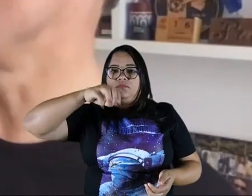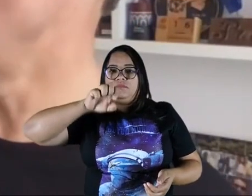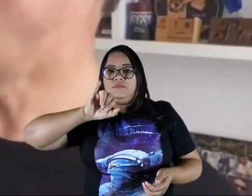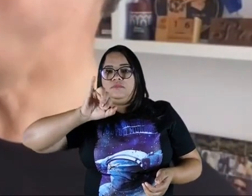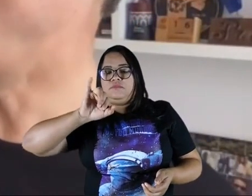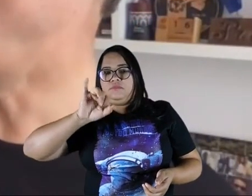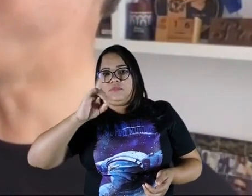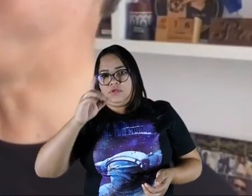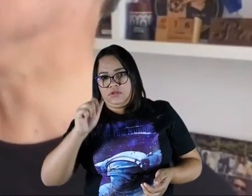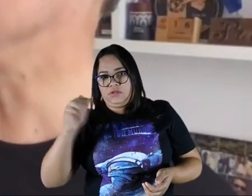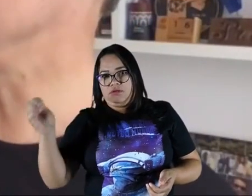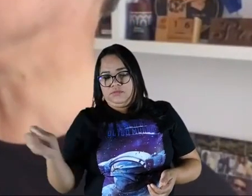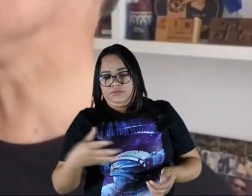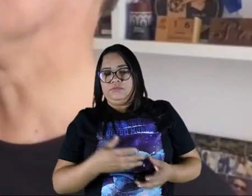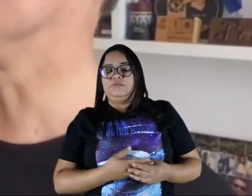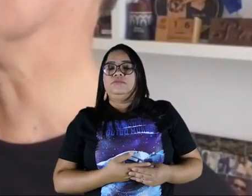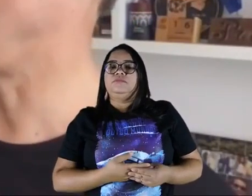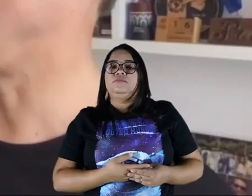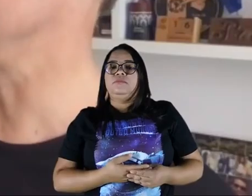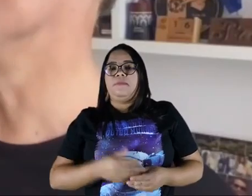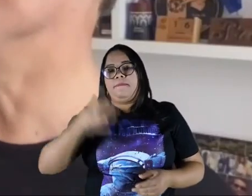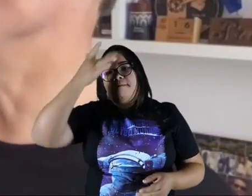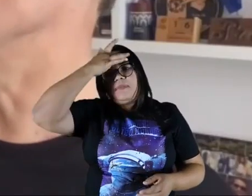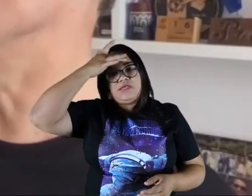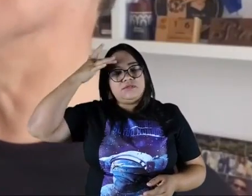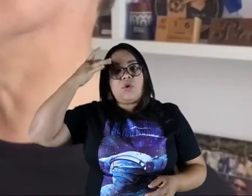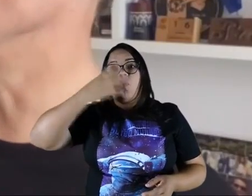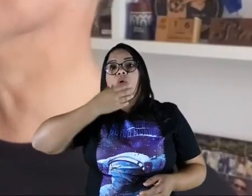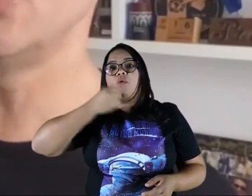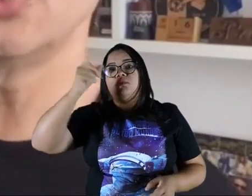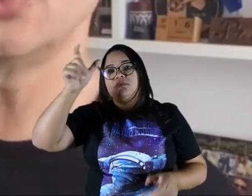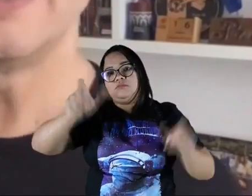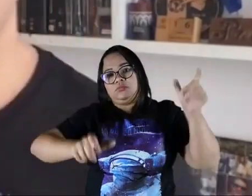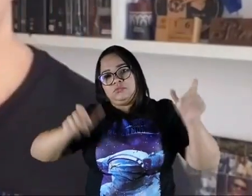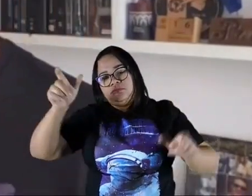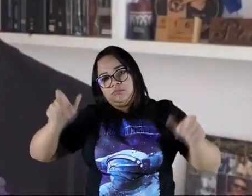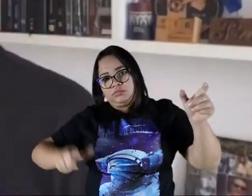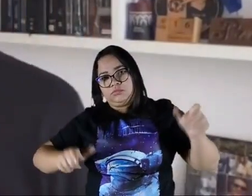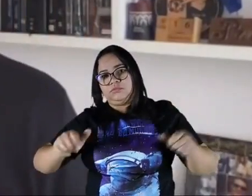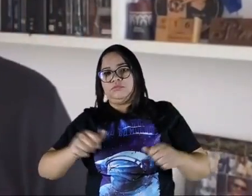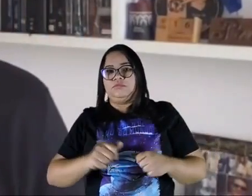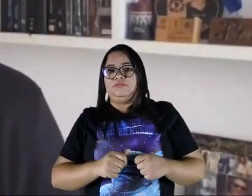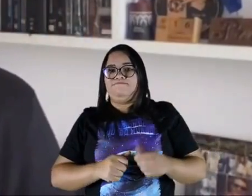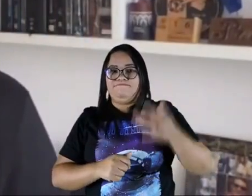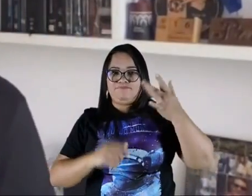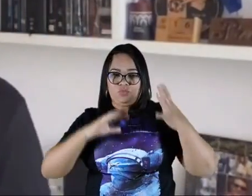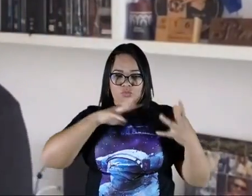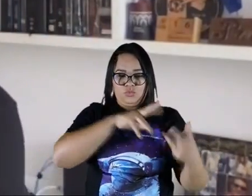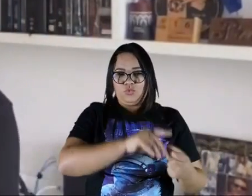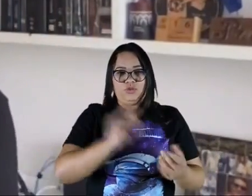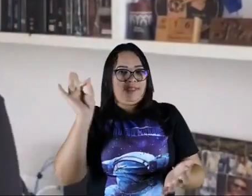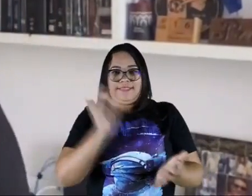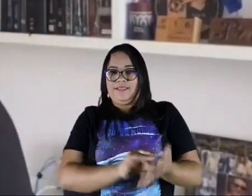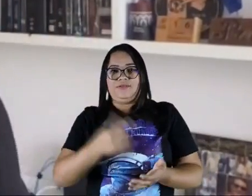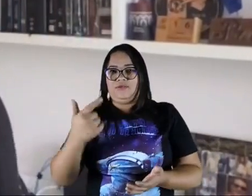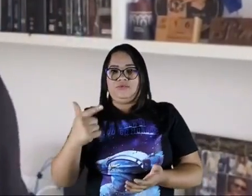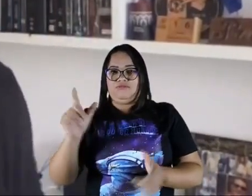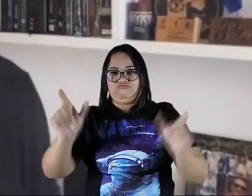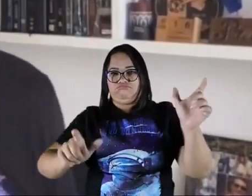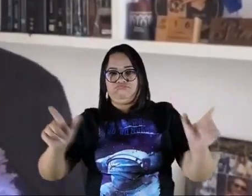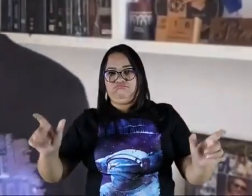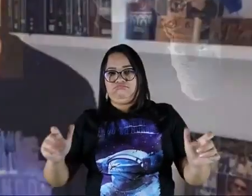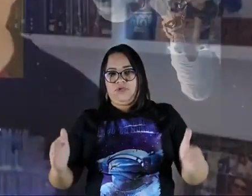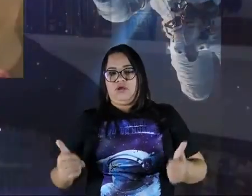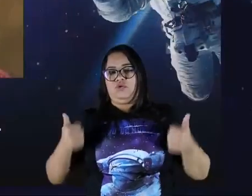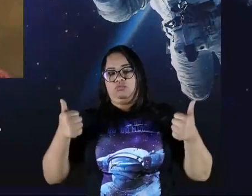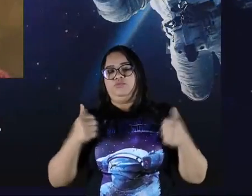atualizada, diz, homens dos quais o mundo não era digno. Em outras